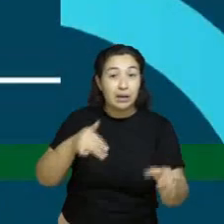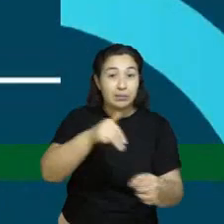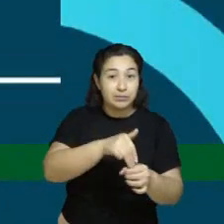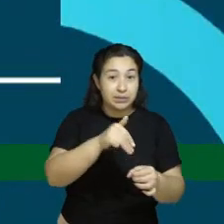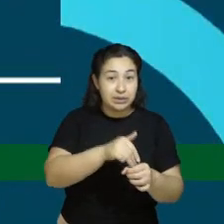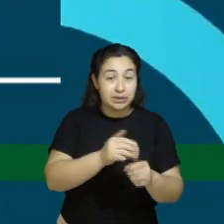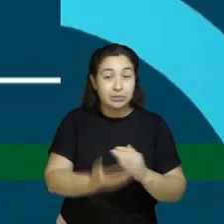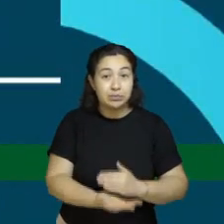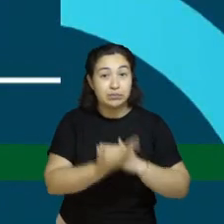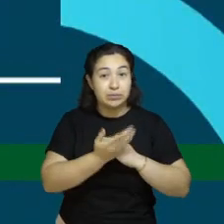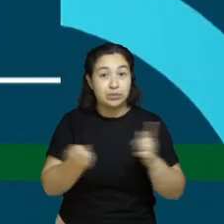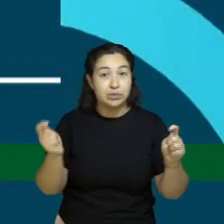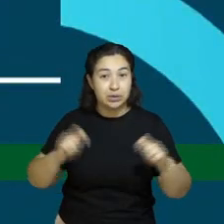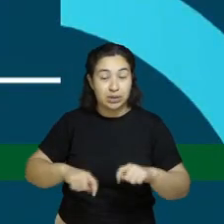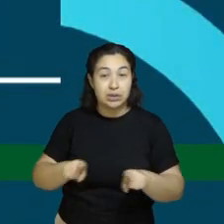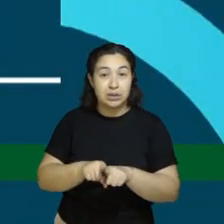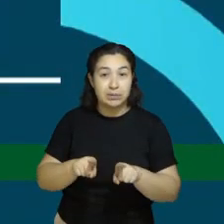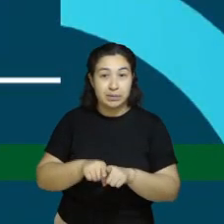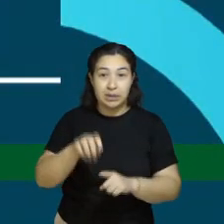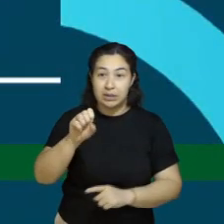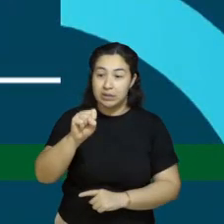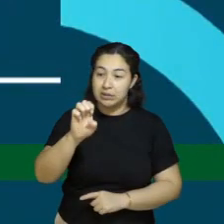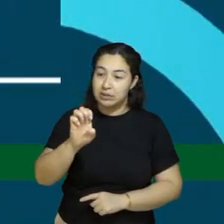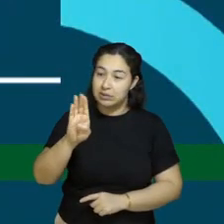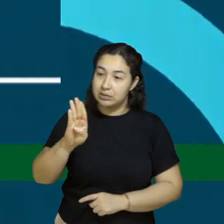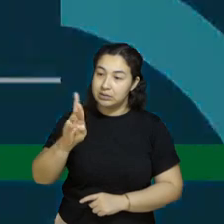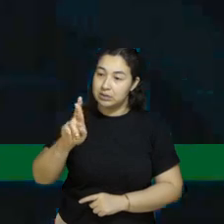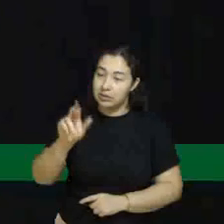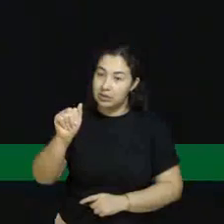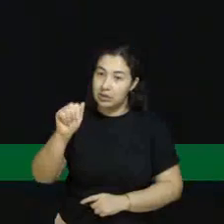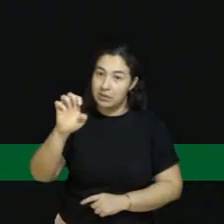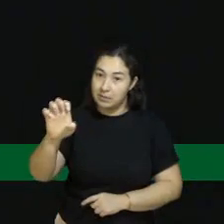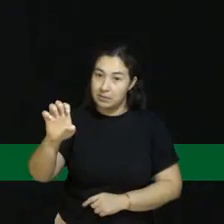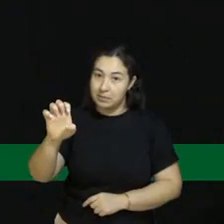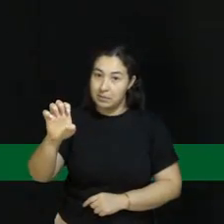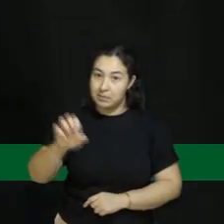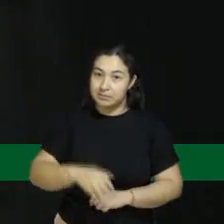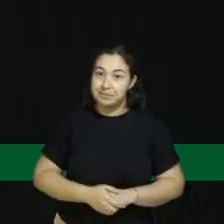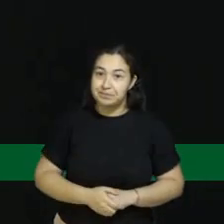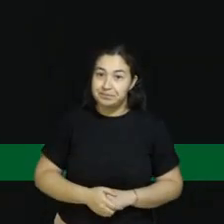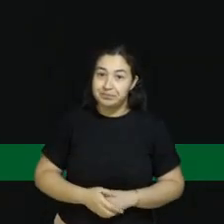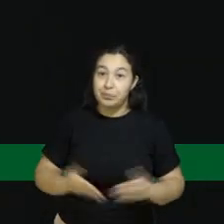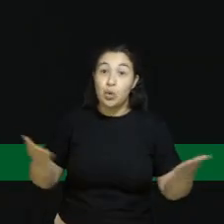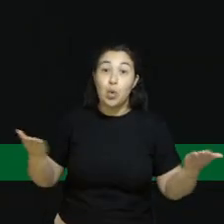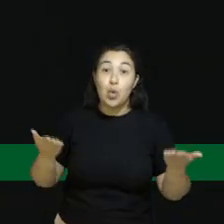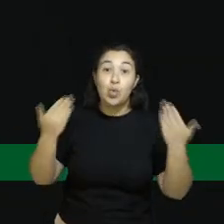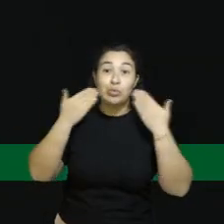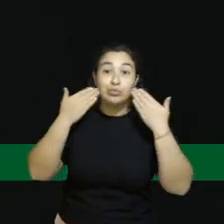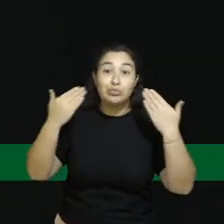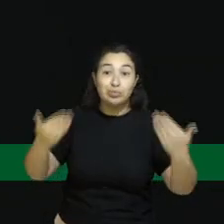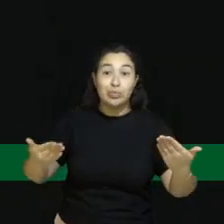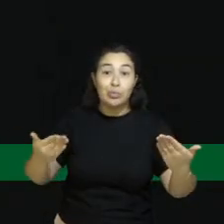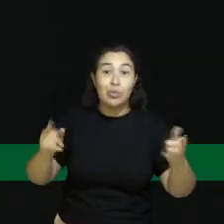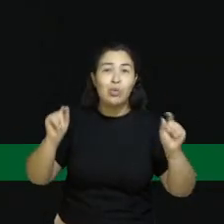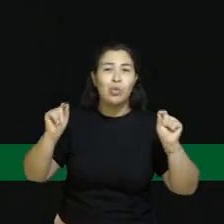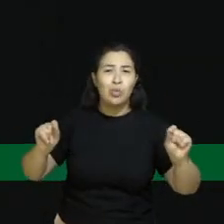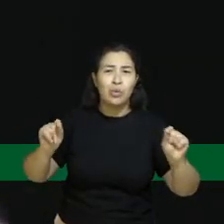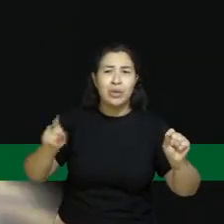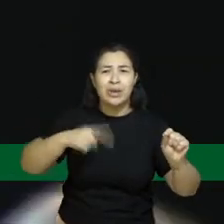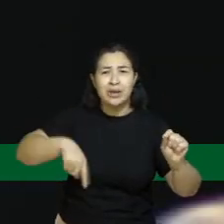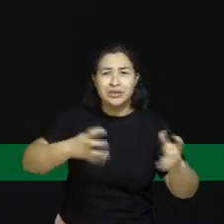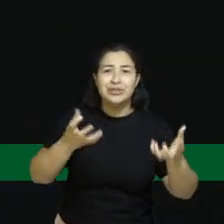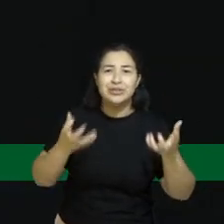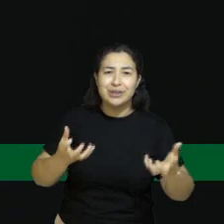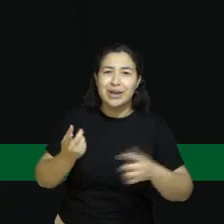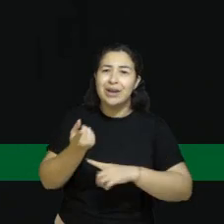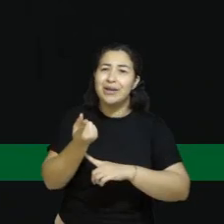e do SEBRAE. Portanto, e hoje apresentamos aqui aos senhores um pleito, que é a busca de recursos